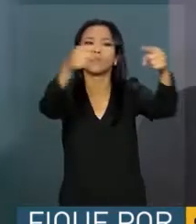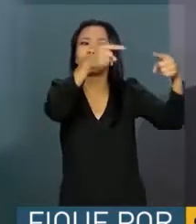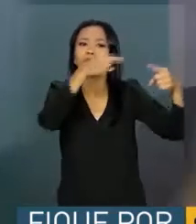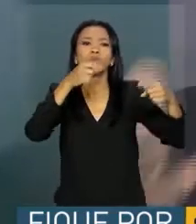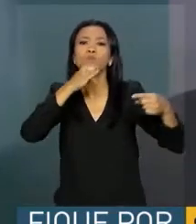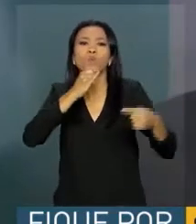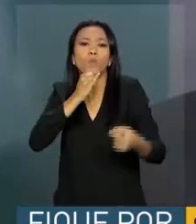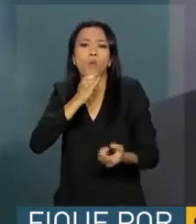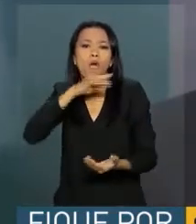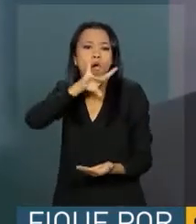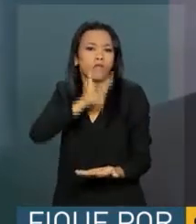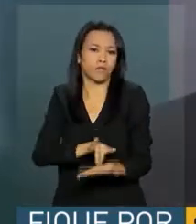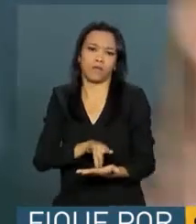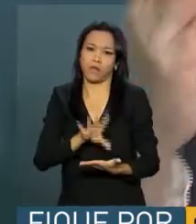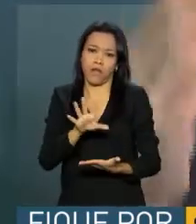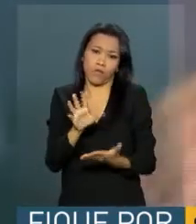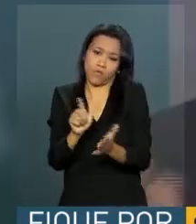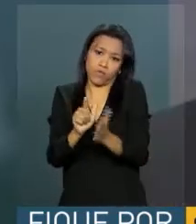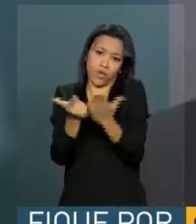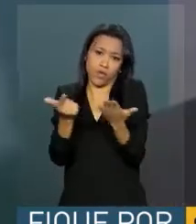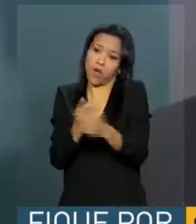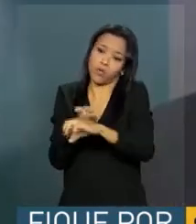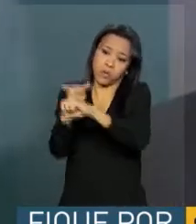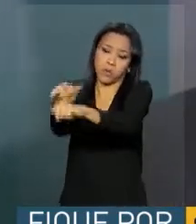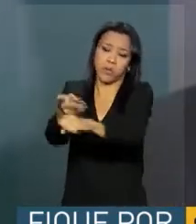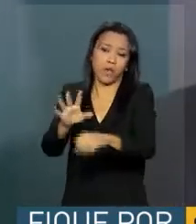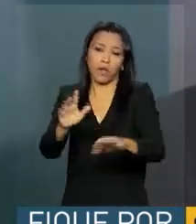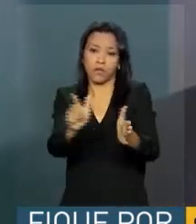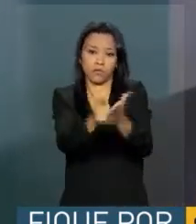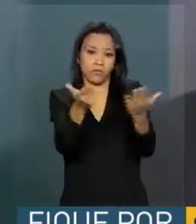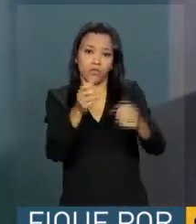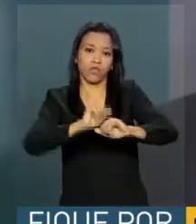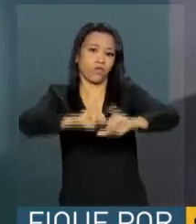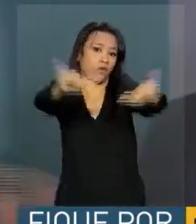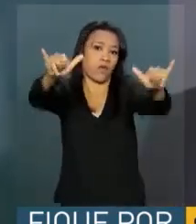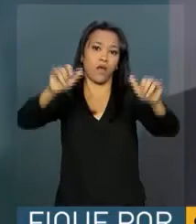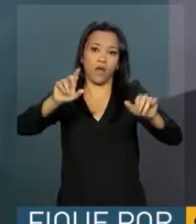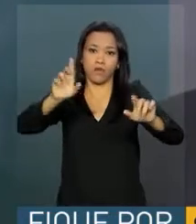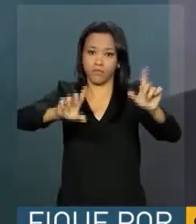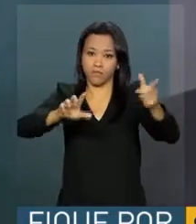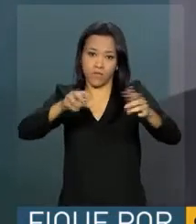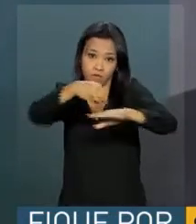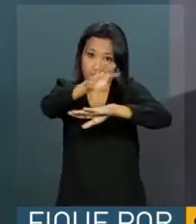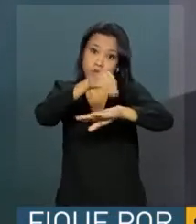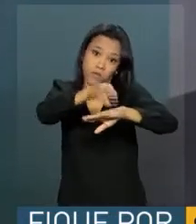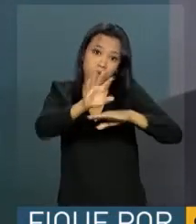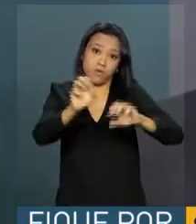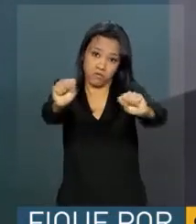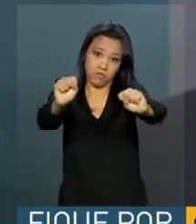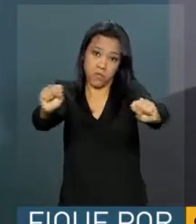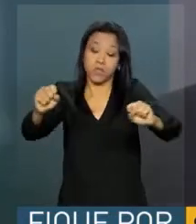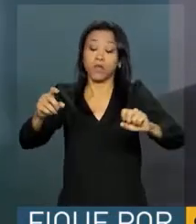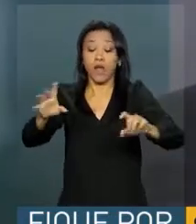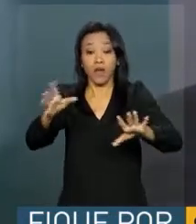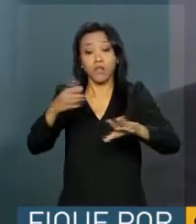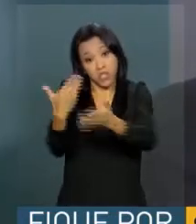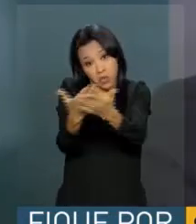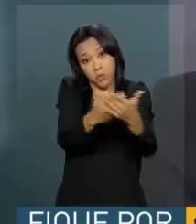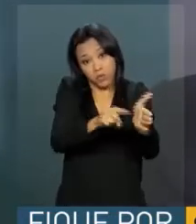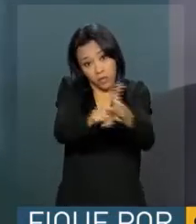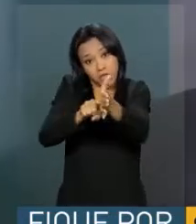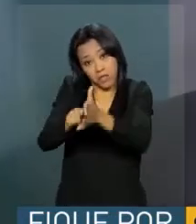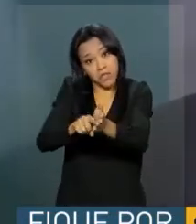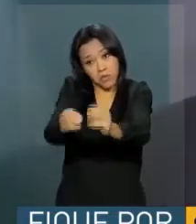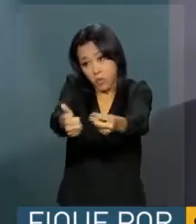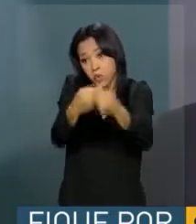vezes os jornais podem ter acesso, etc., divulgar, e que se o estudo está de fato sendo feito, eu não tenho problema nenhum